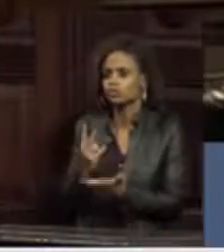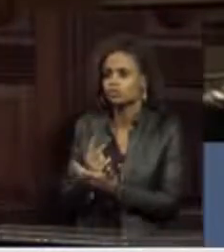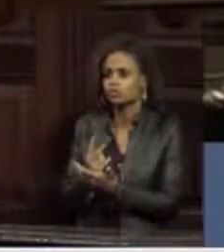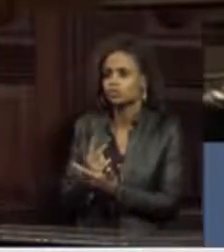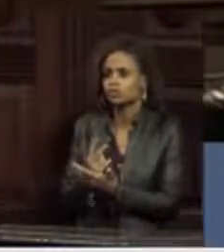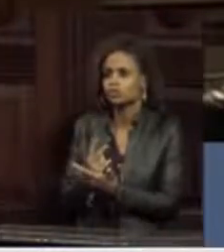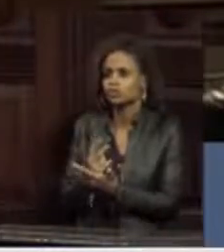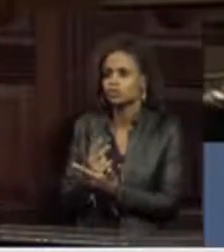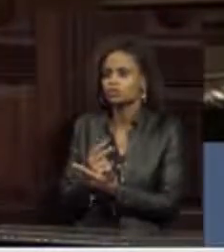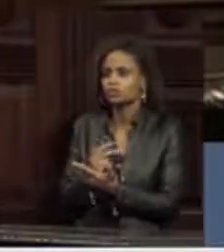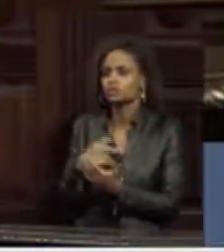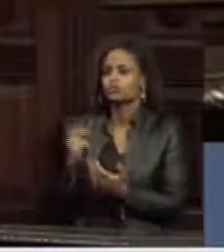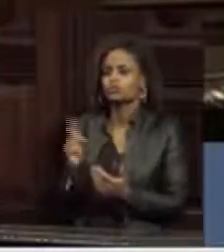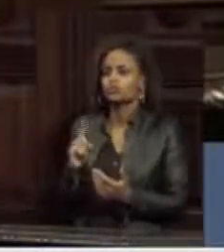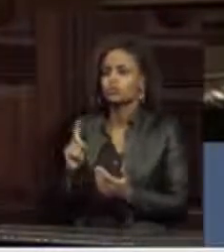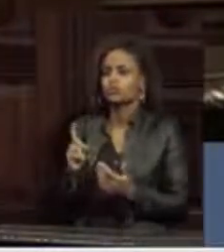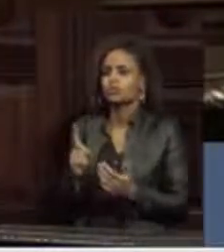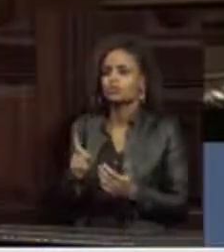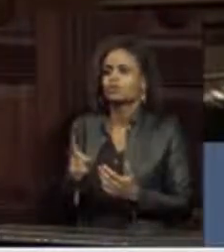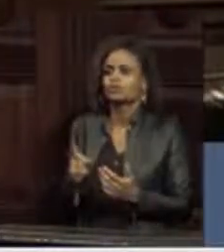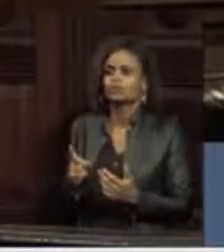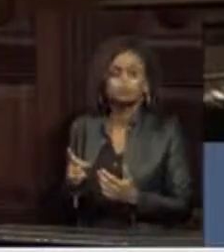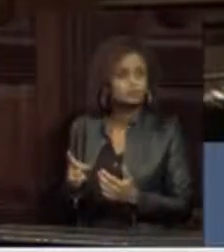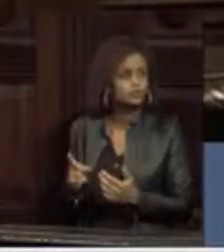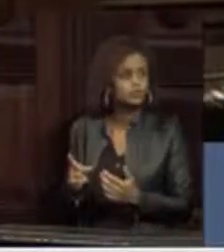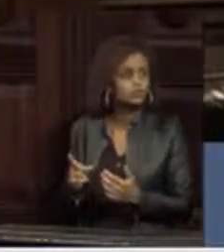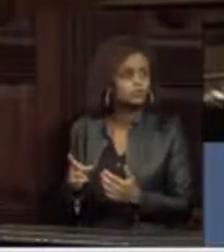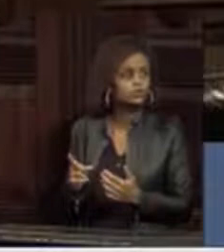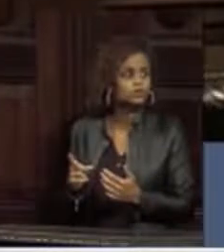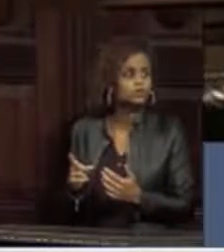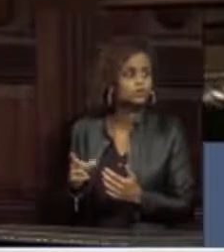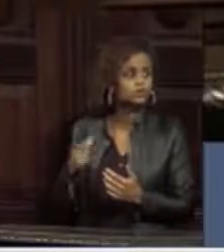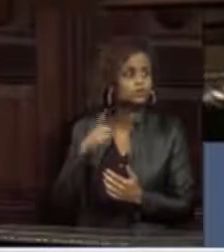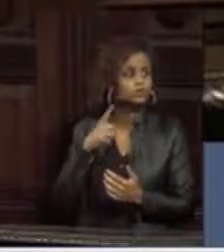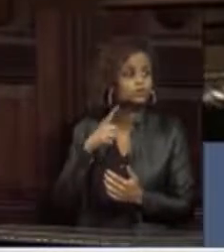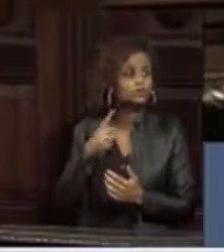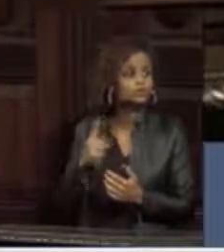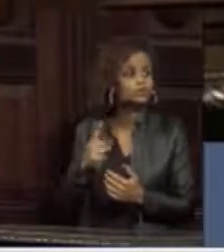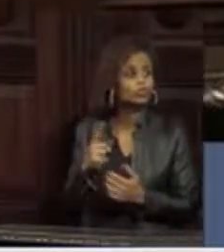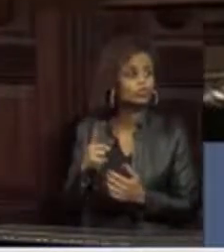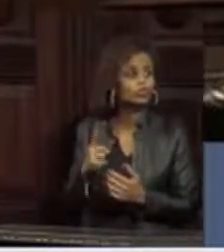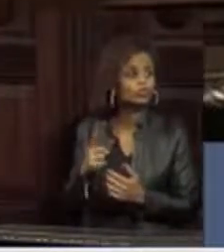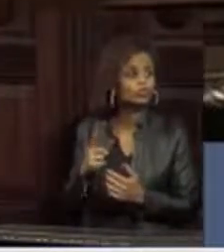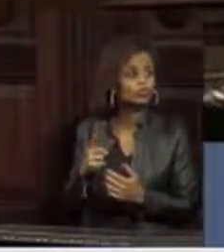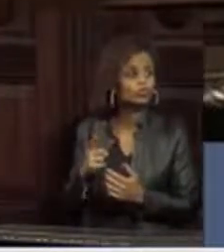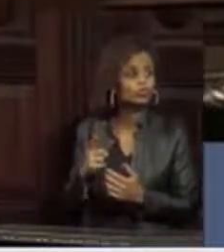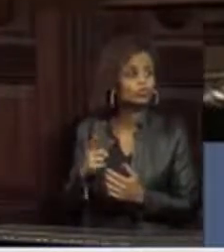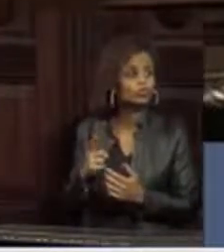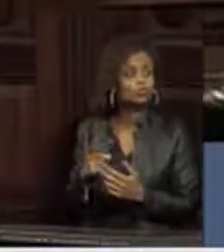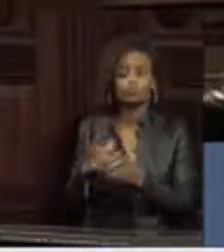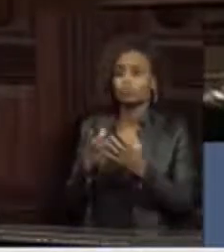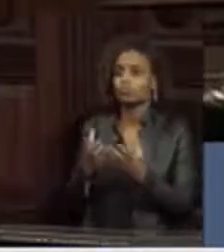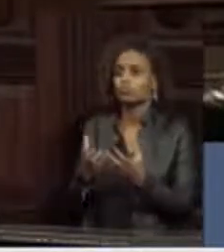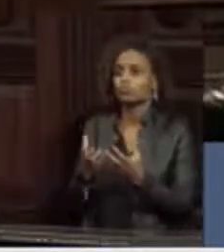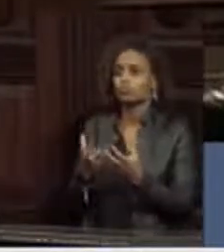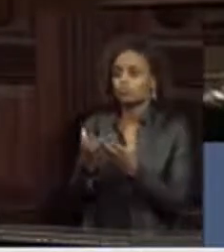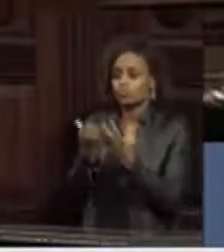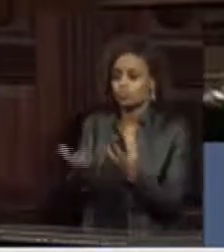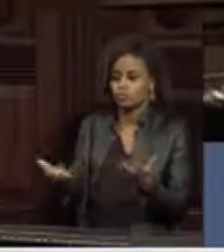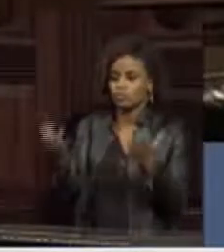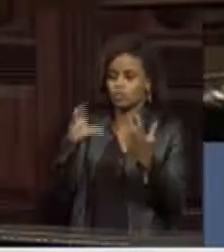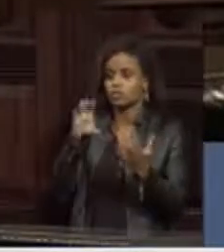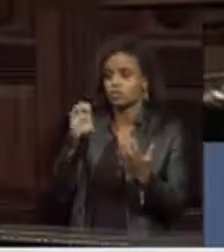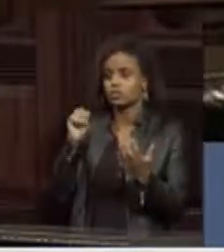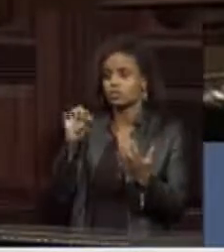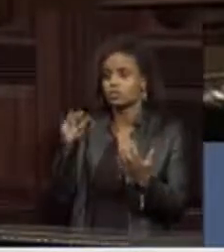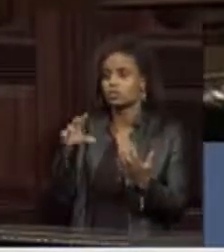a uma cesta, a vinculação a uma cesta que dá um preço menor para o recolhimento